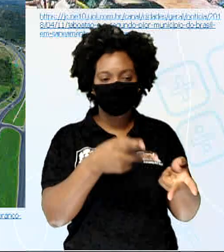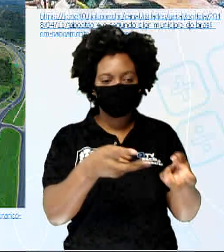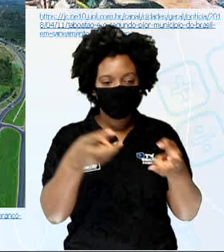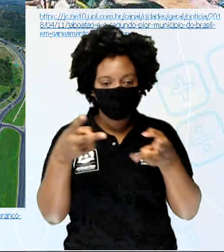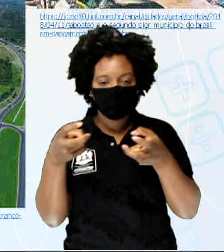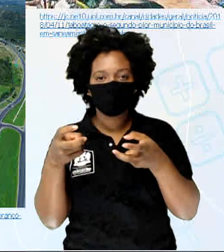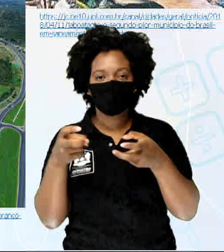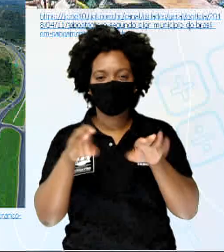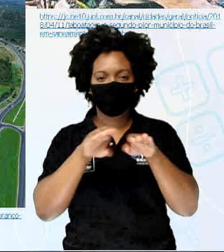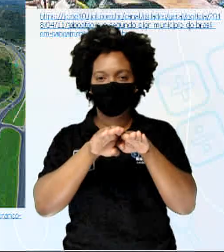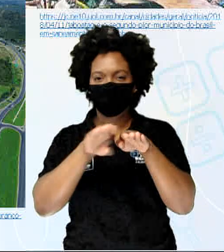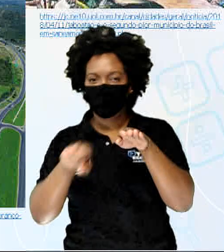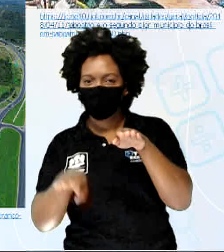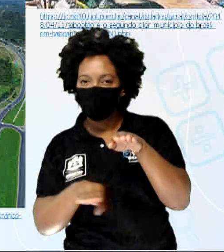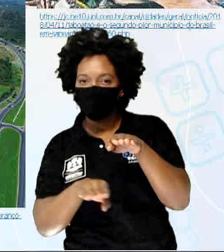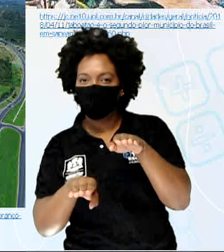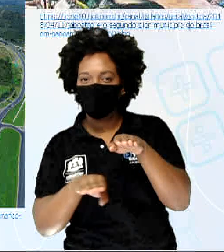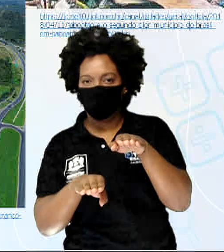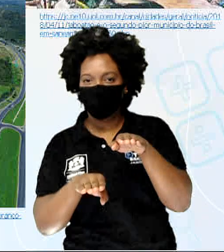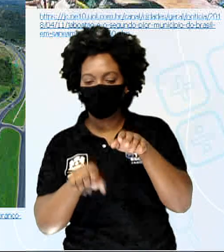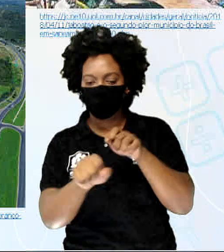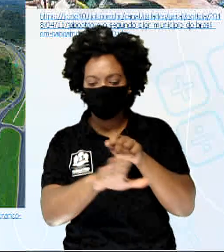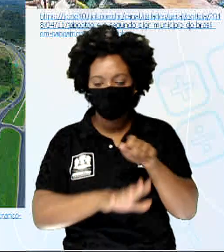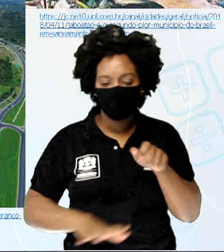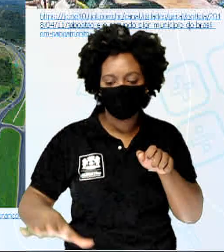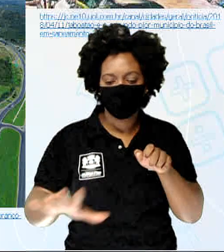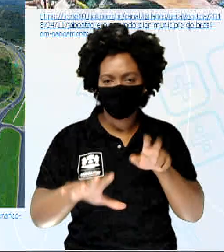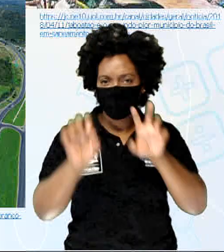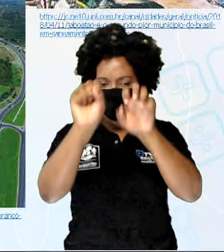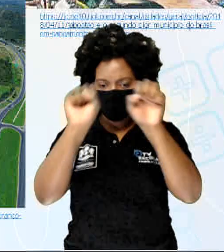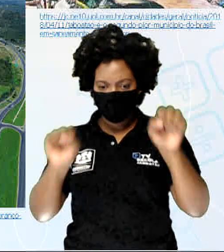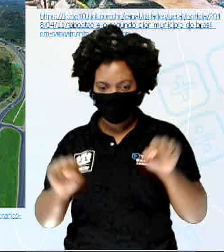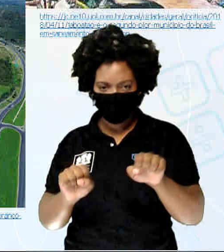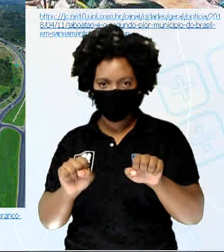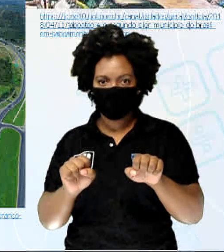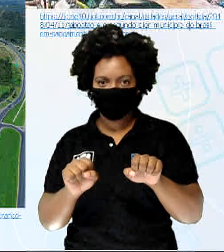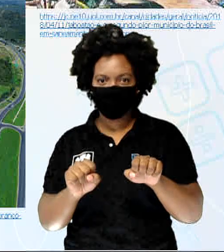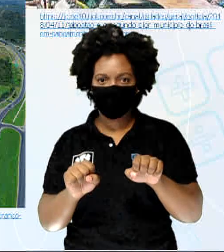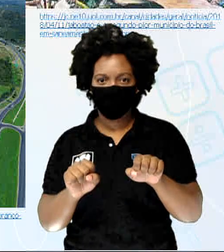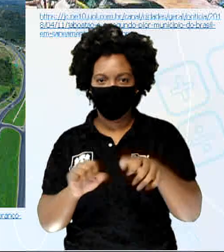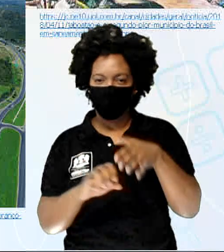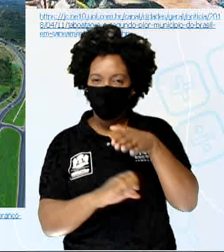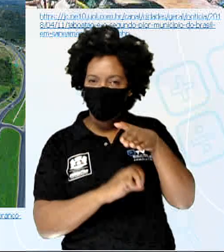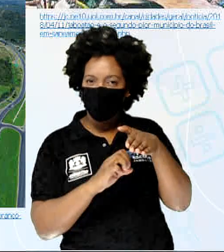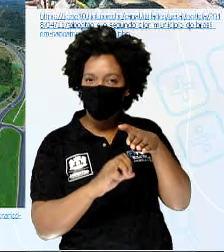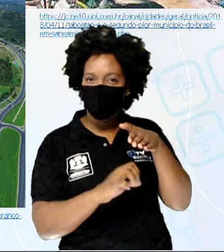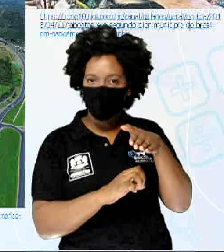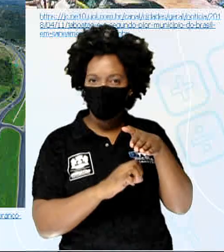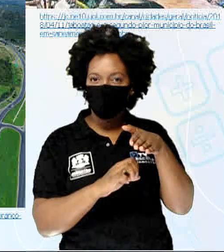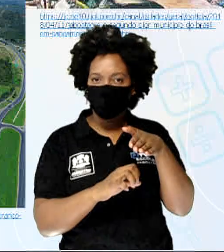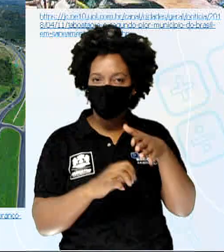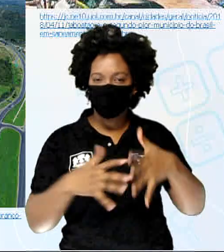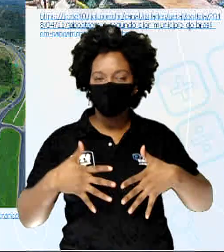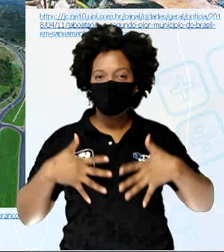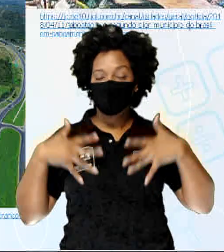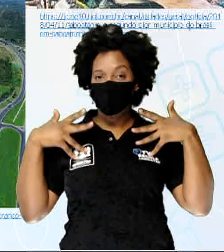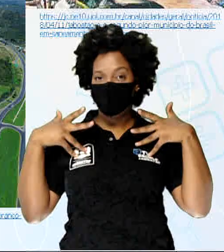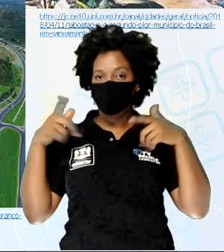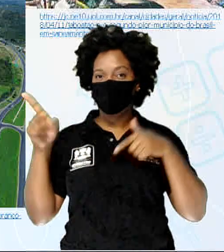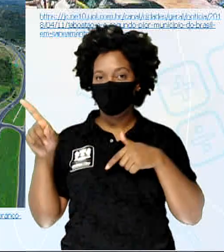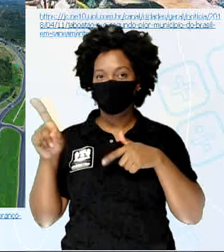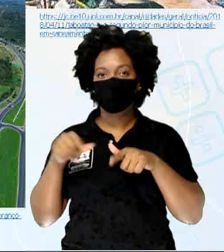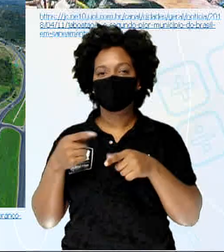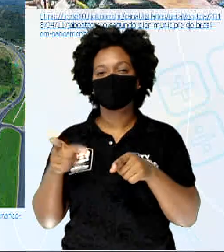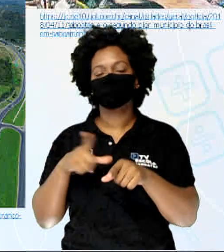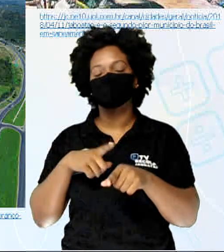A gente vai ver um parque industrial muito estruturado, muito bonito, né, aqui na região de Prazeres, mas também nós vamos